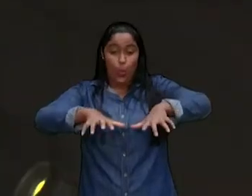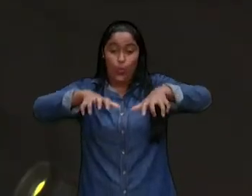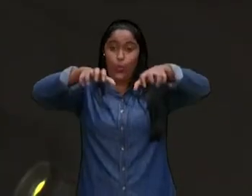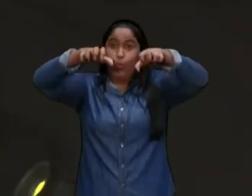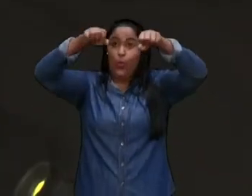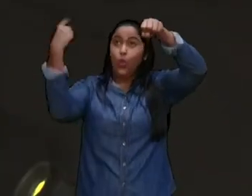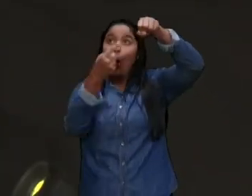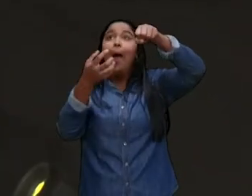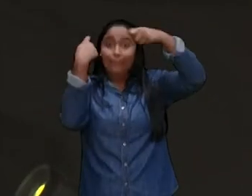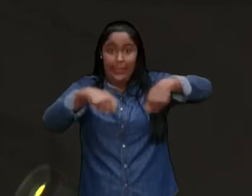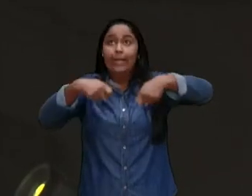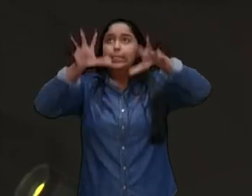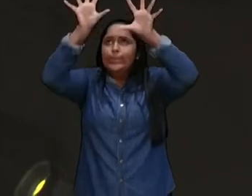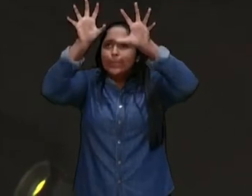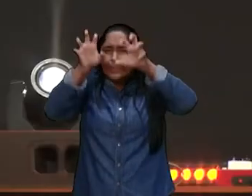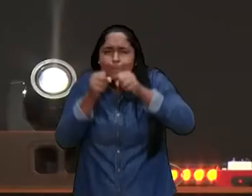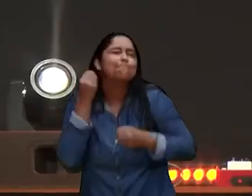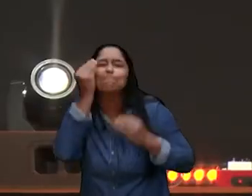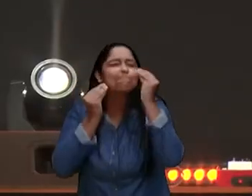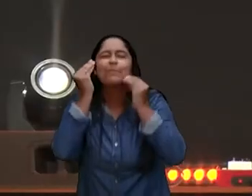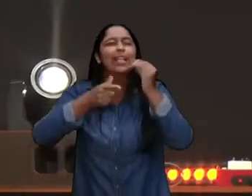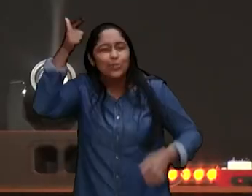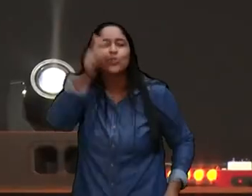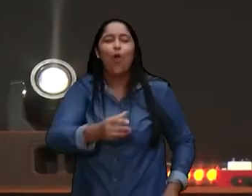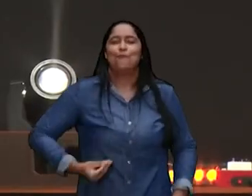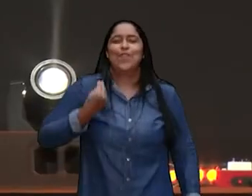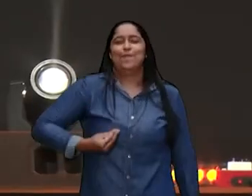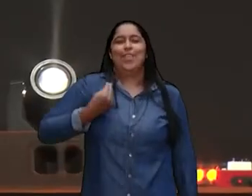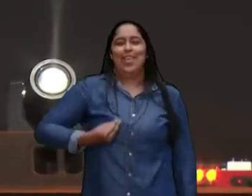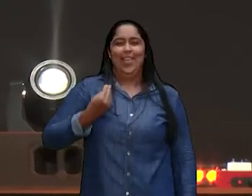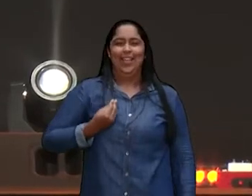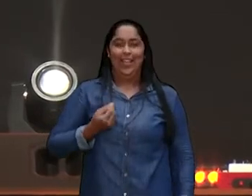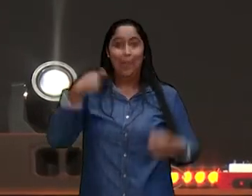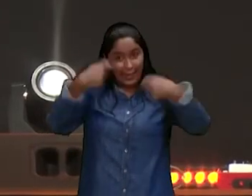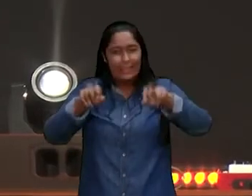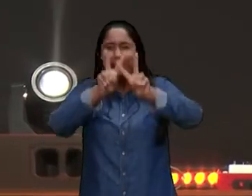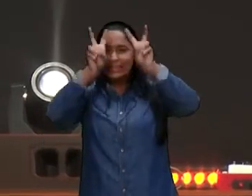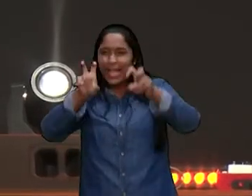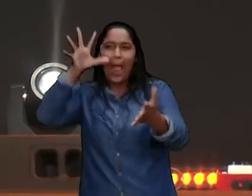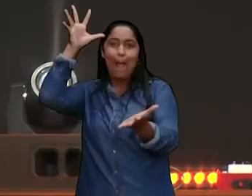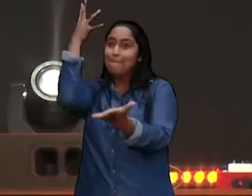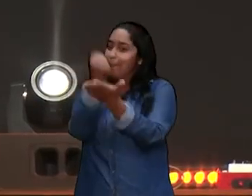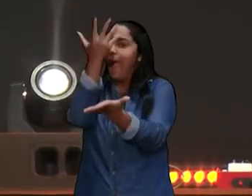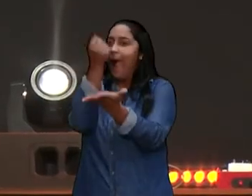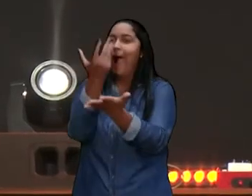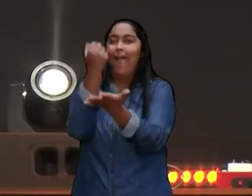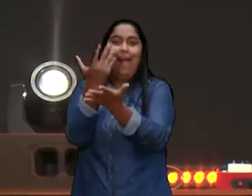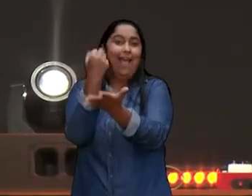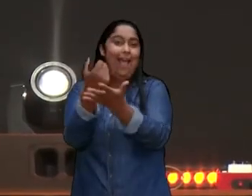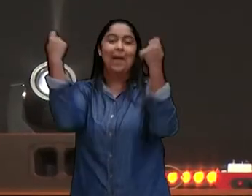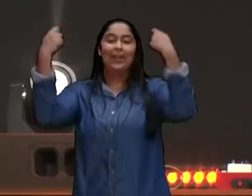masha a igreja de novo só que fica à vontade cara vão baixar a igreja gente segunda